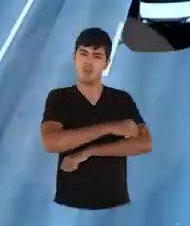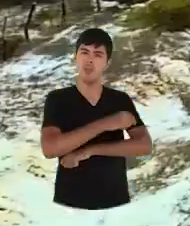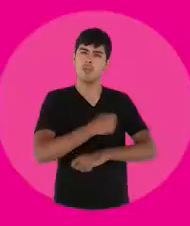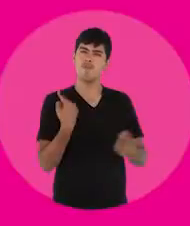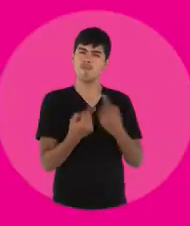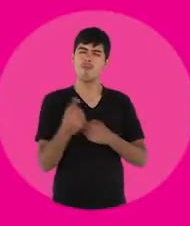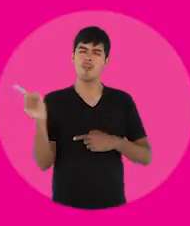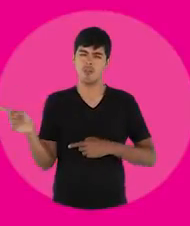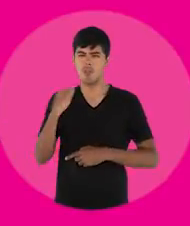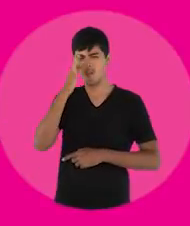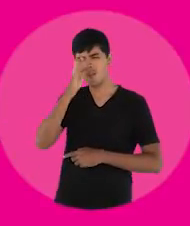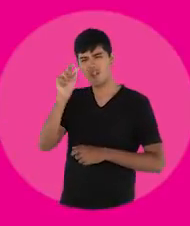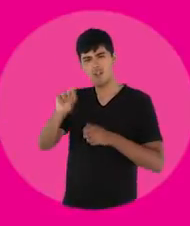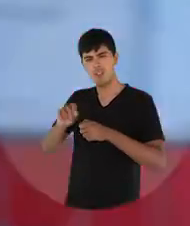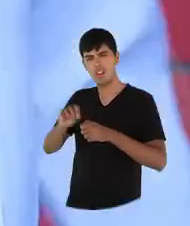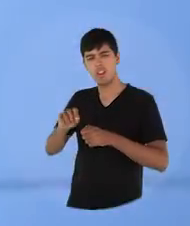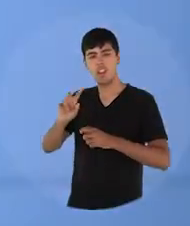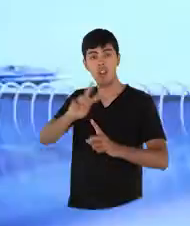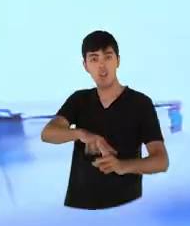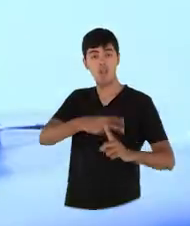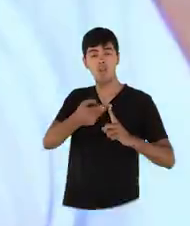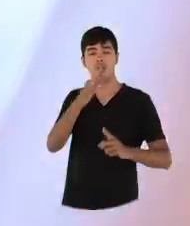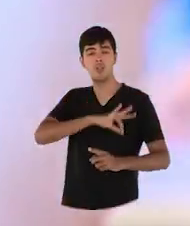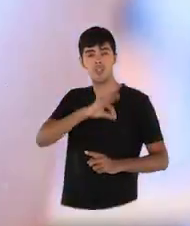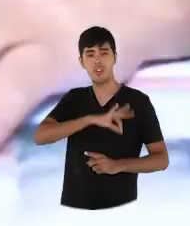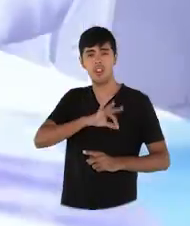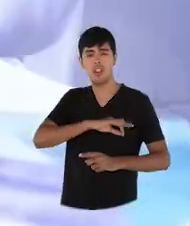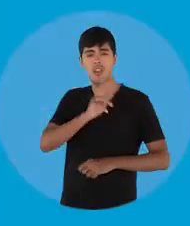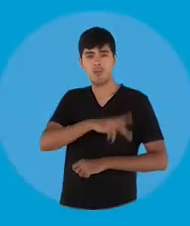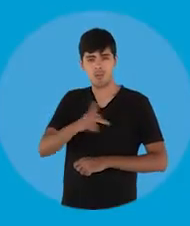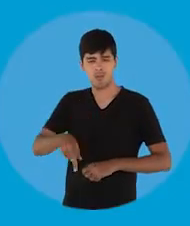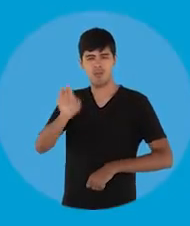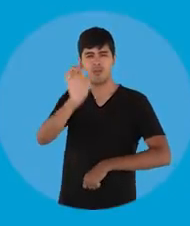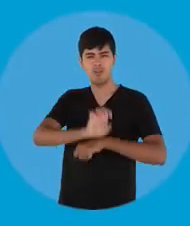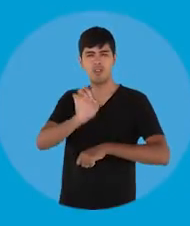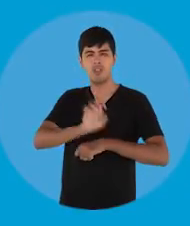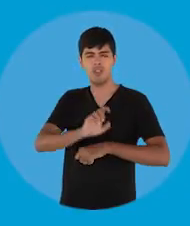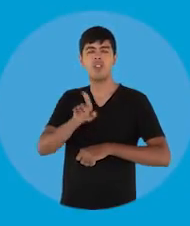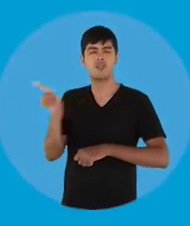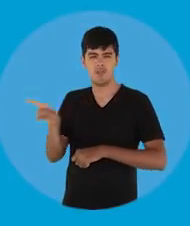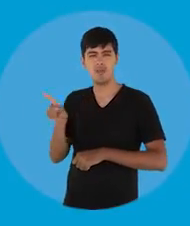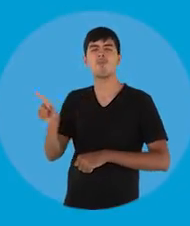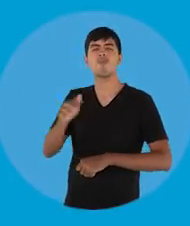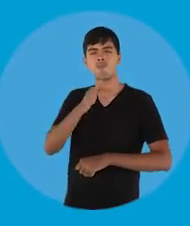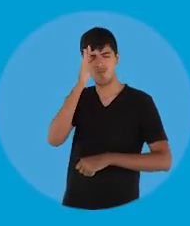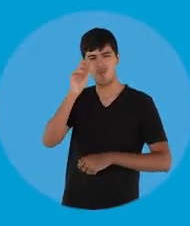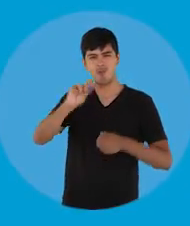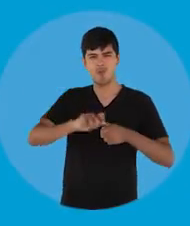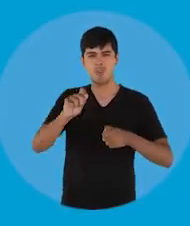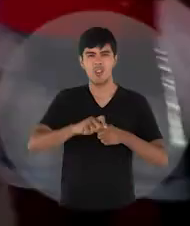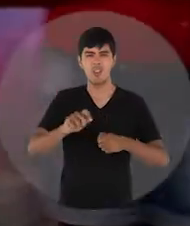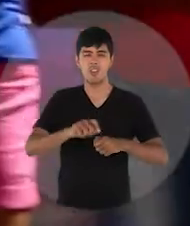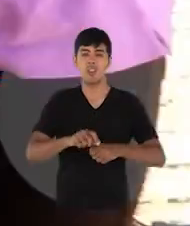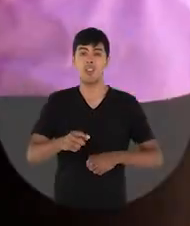gente. Foi Rosa que fez. E quem dobrou os salários dos professores da rede estadual? Foi Rosa que